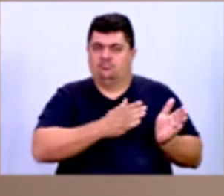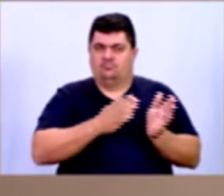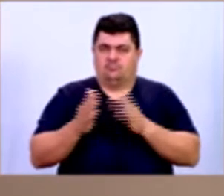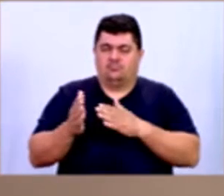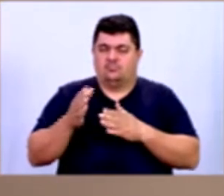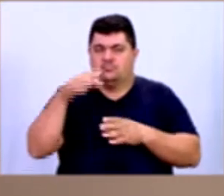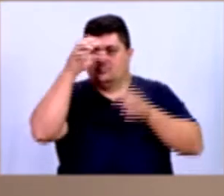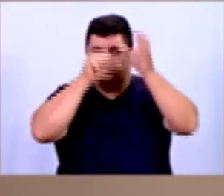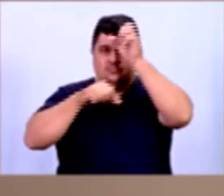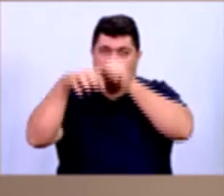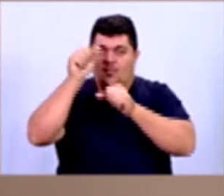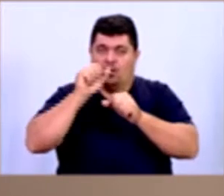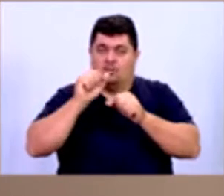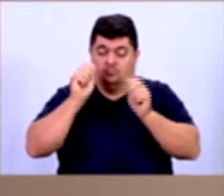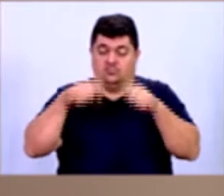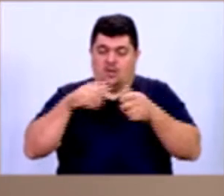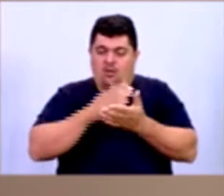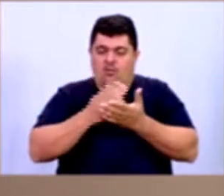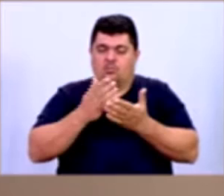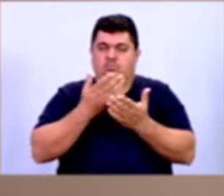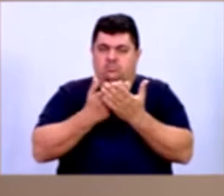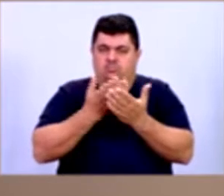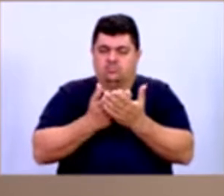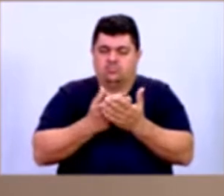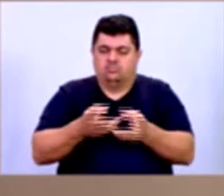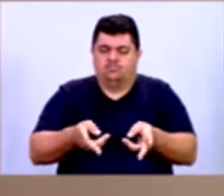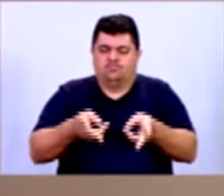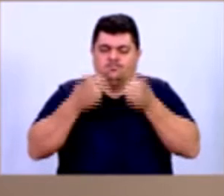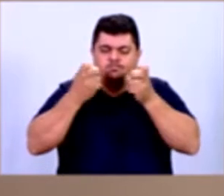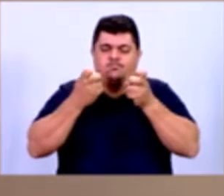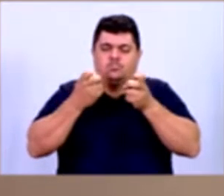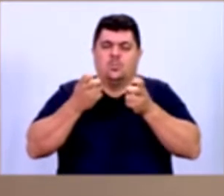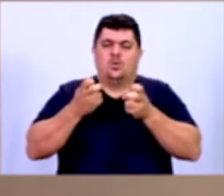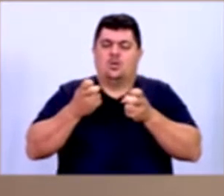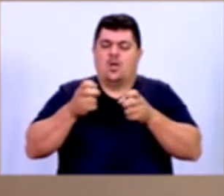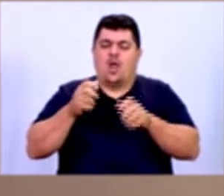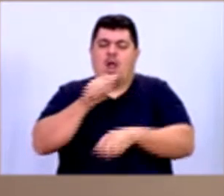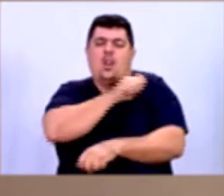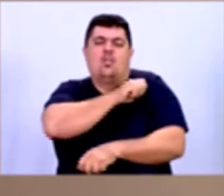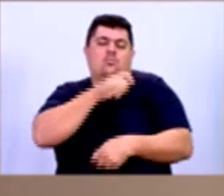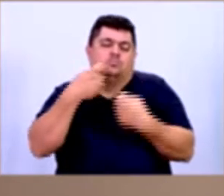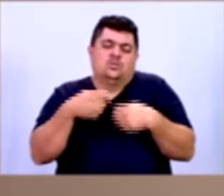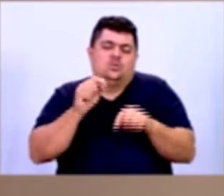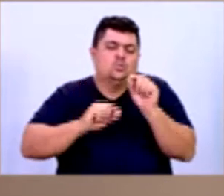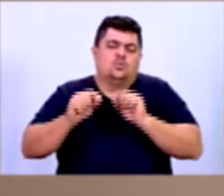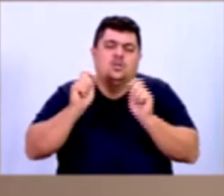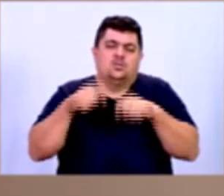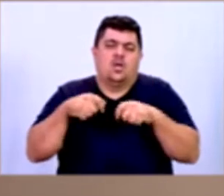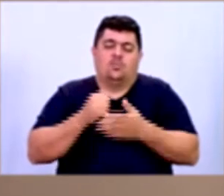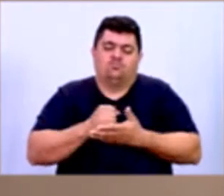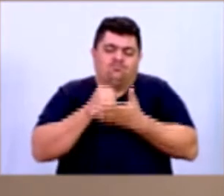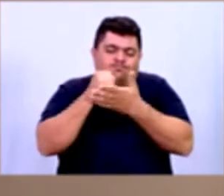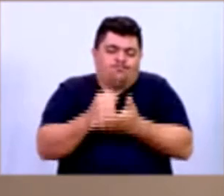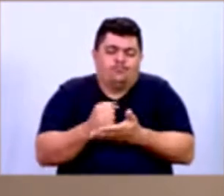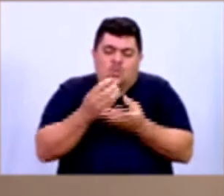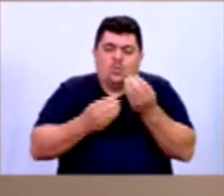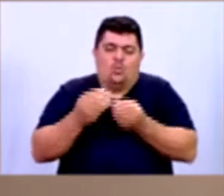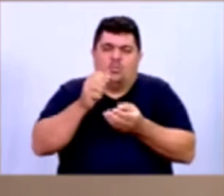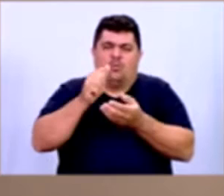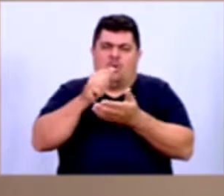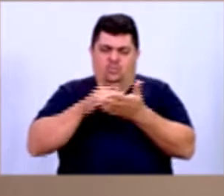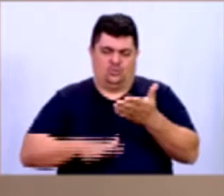vamos identificar nas nossas aulas quais são os materiais apropriados para a escolarização de jovens e adultos. Nós referimos